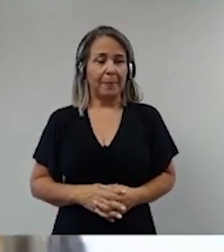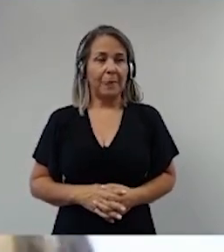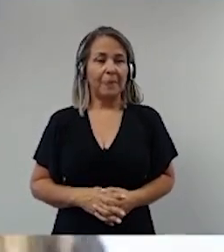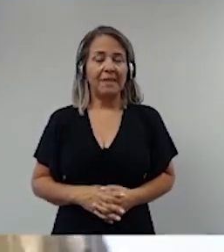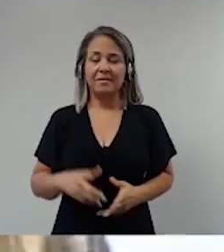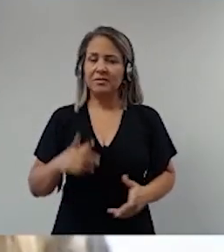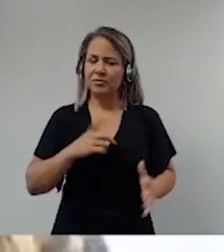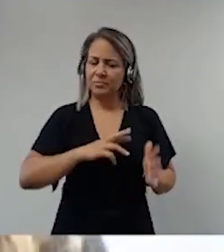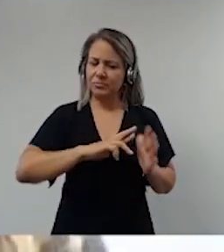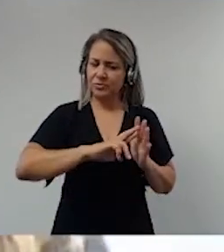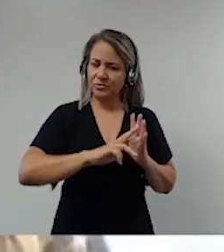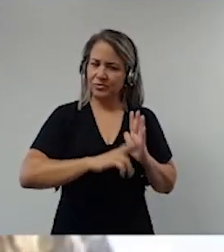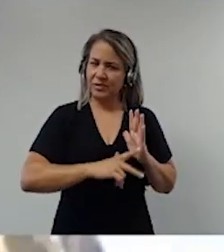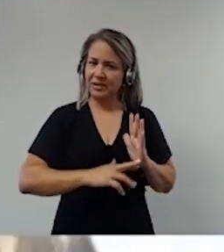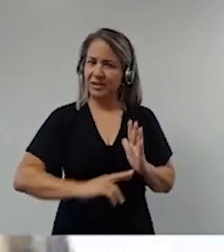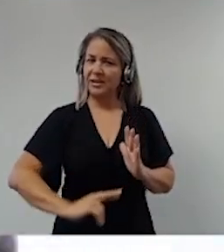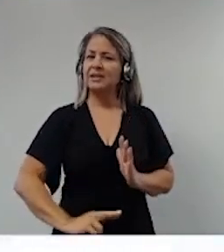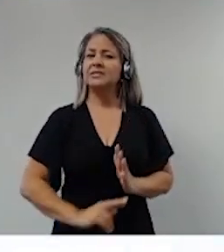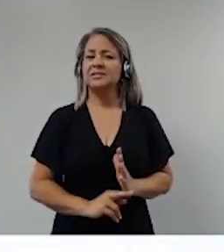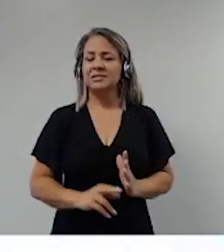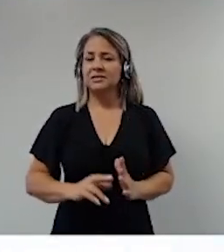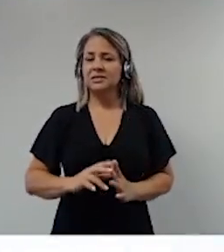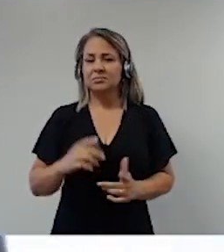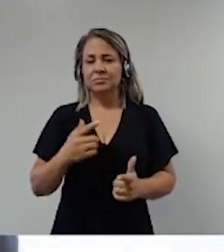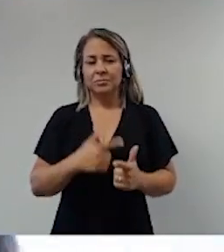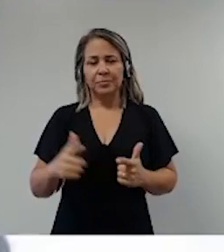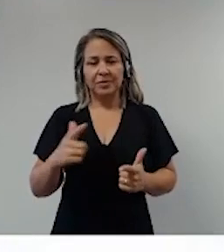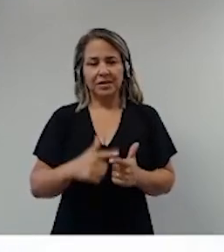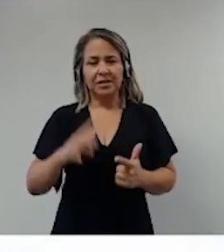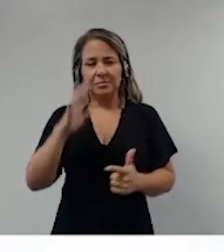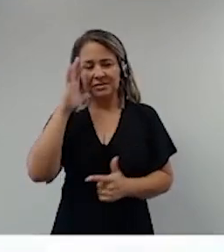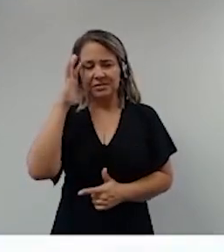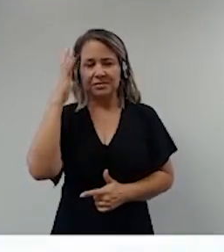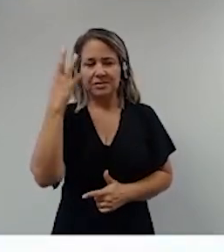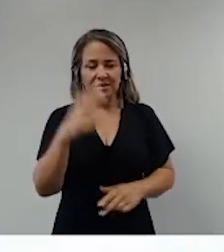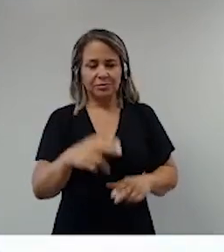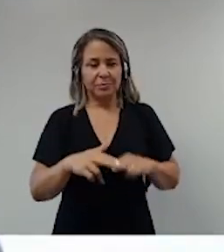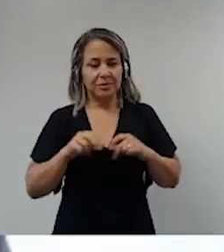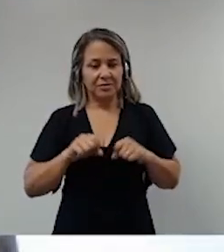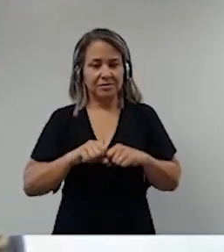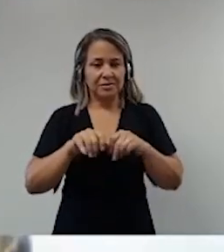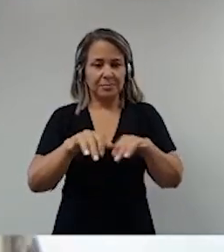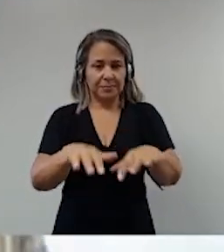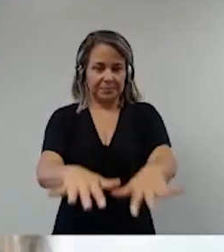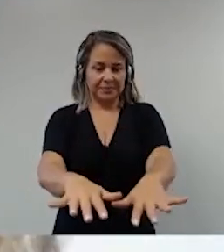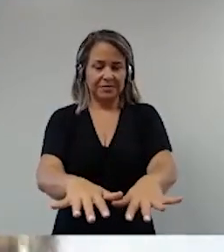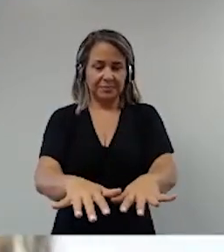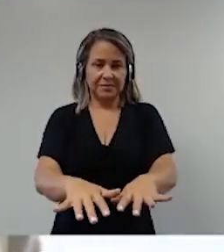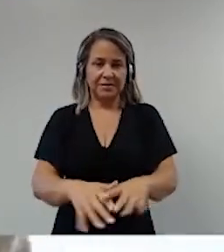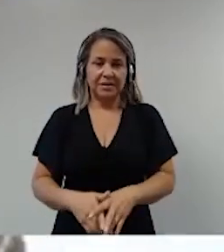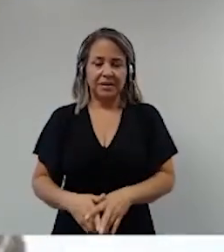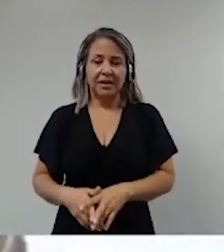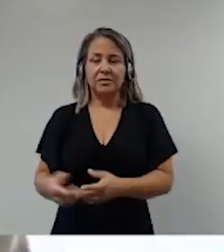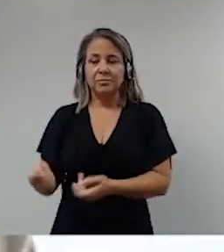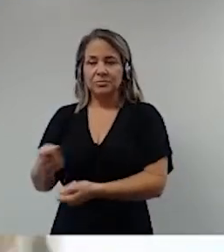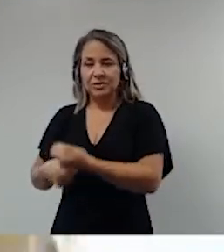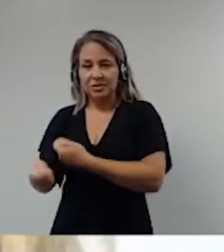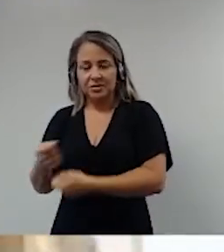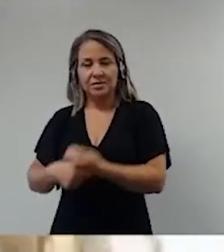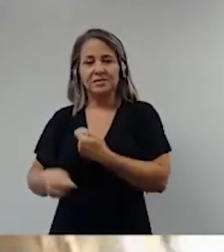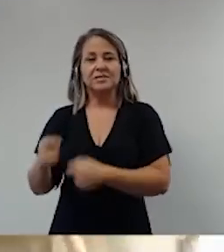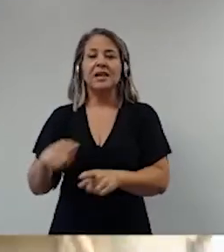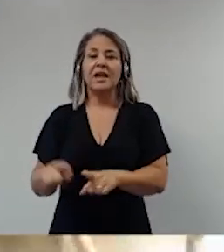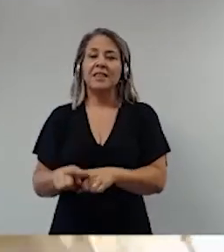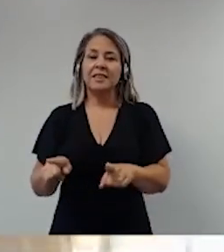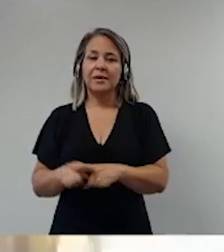Foram várias as consequências da pandemia no nosso negócio, né? E aí eu falo em vários aspectos, tanto o